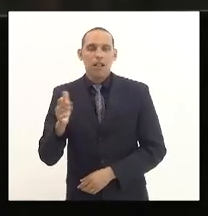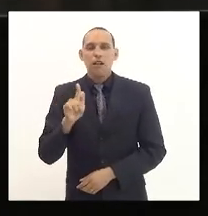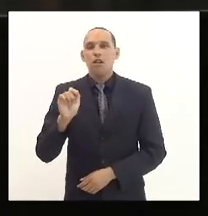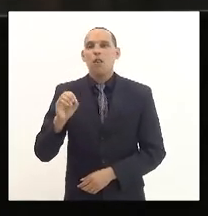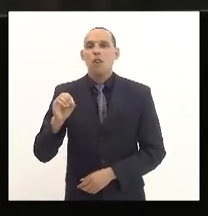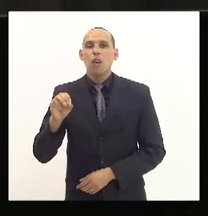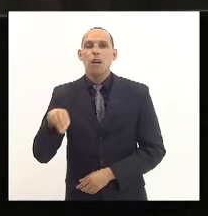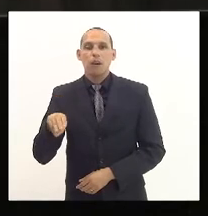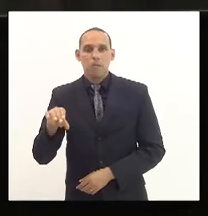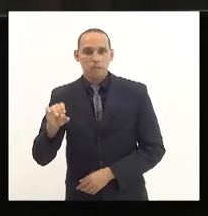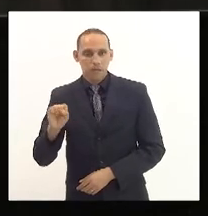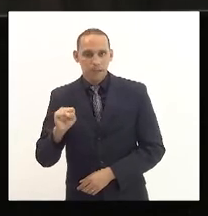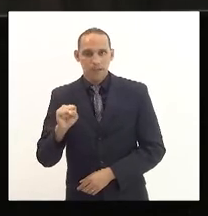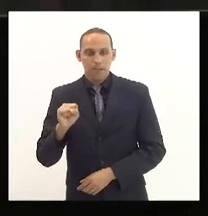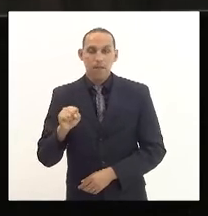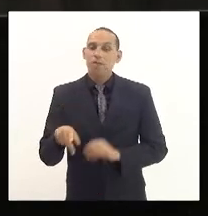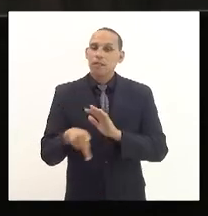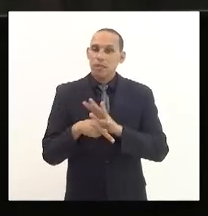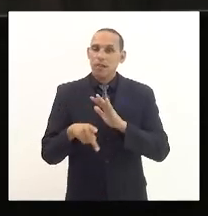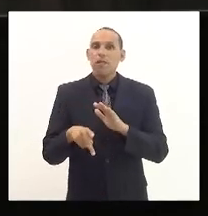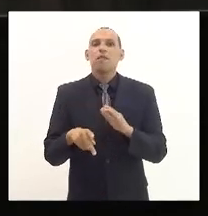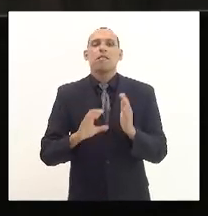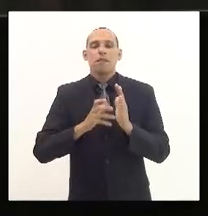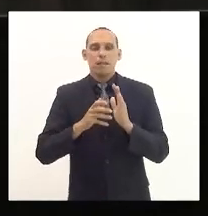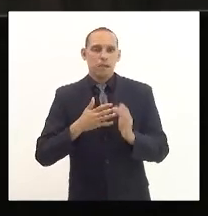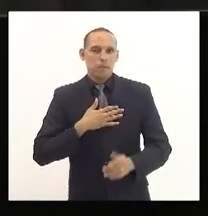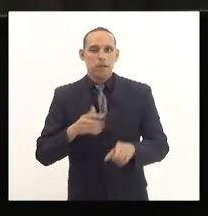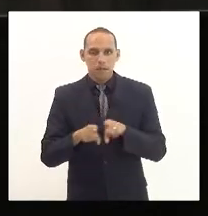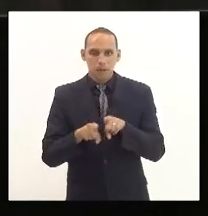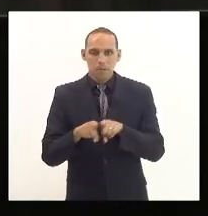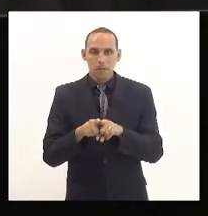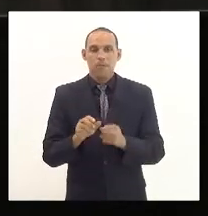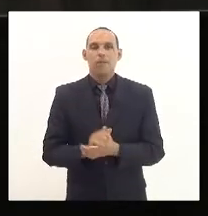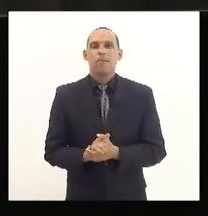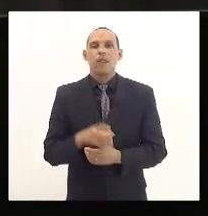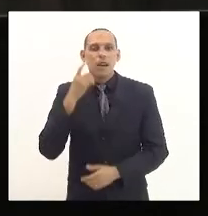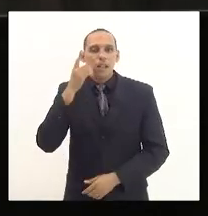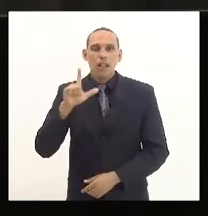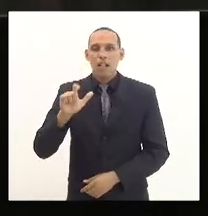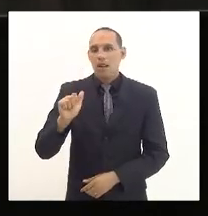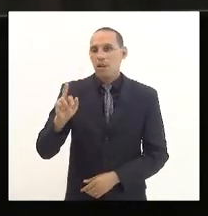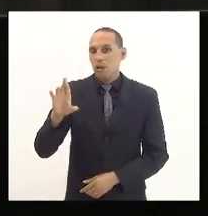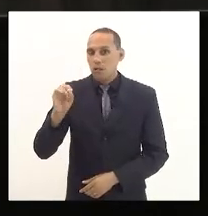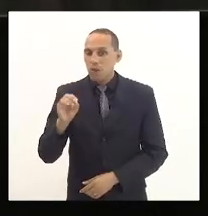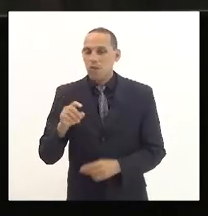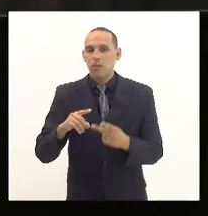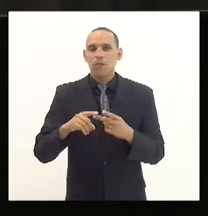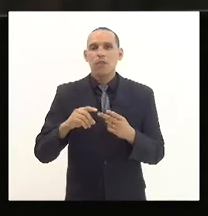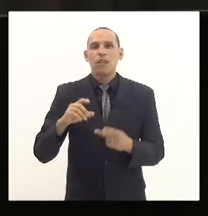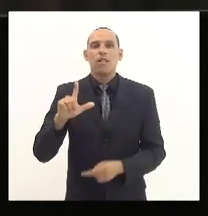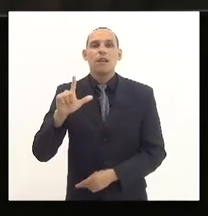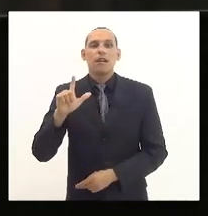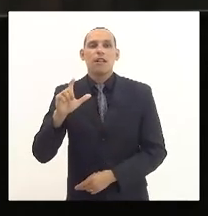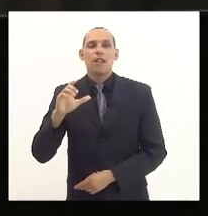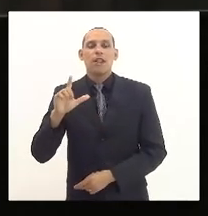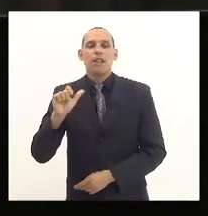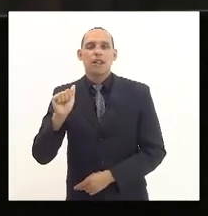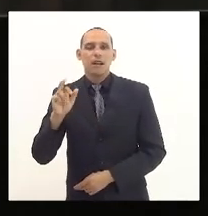deputada Federal do meu partido ao meio o Deputado Álvaro a deputada Clarissa garotinho é